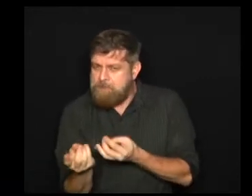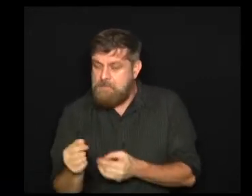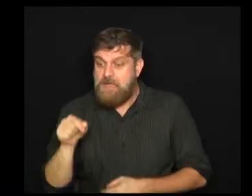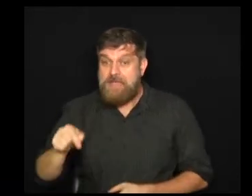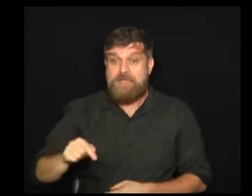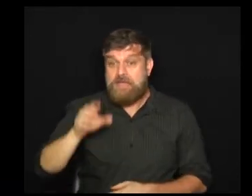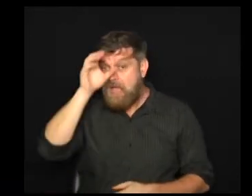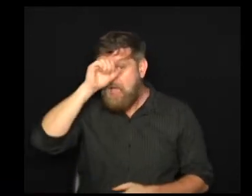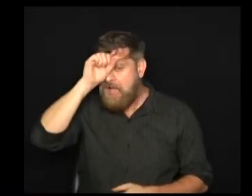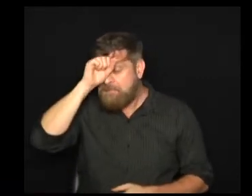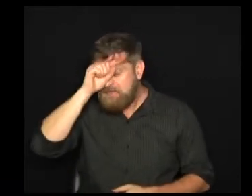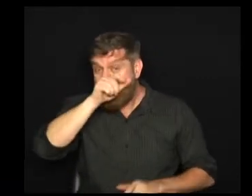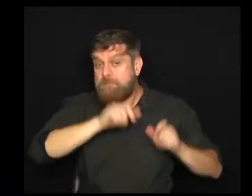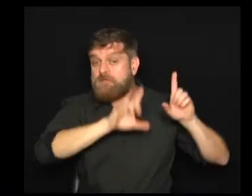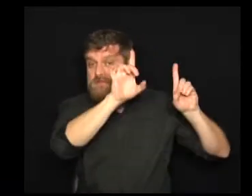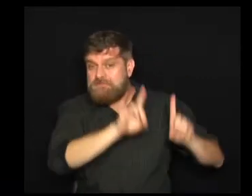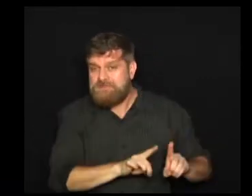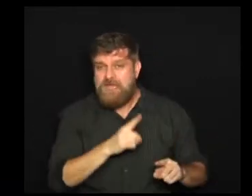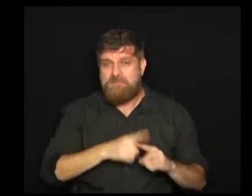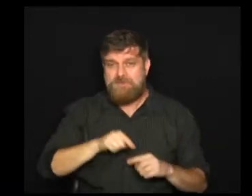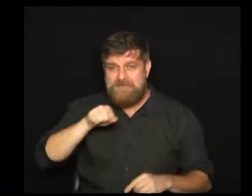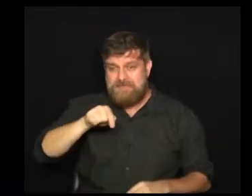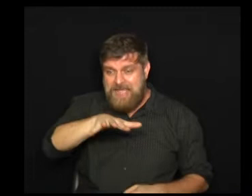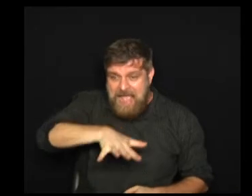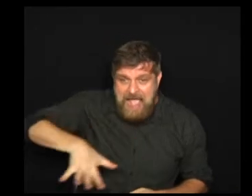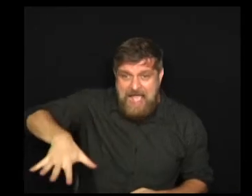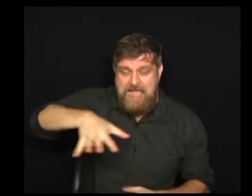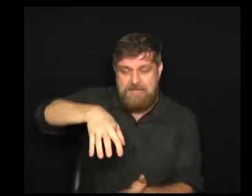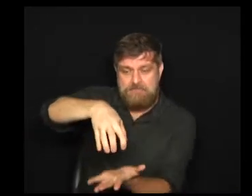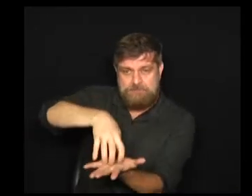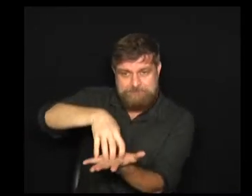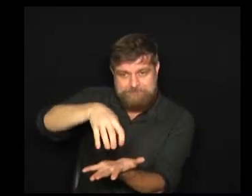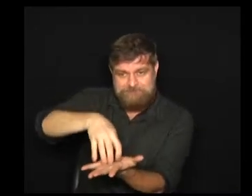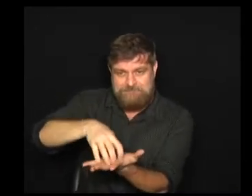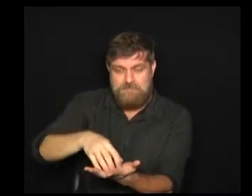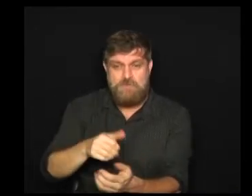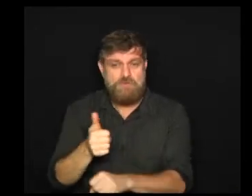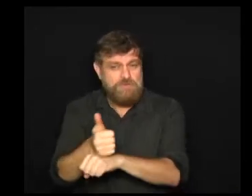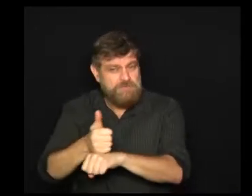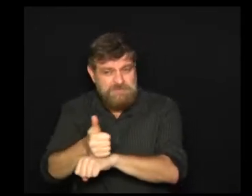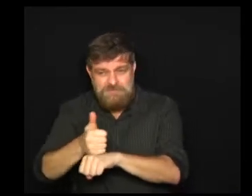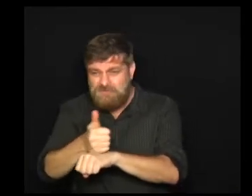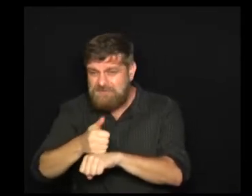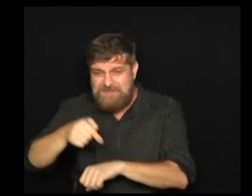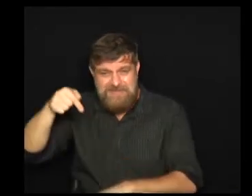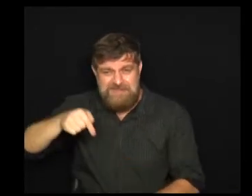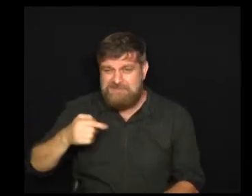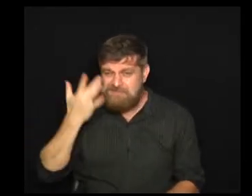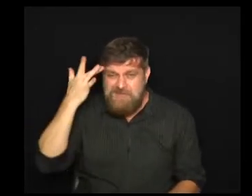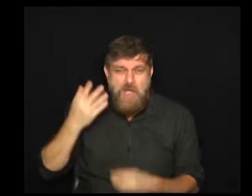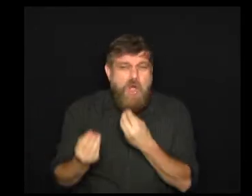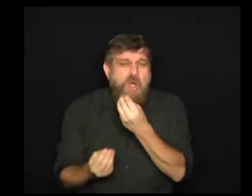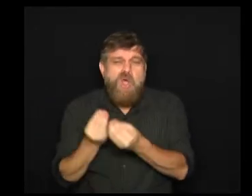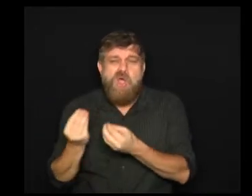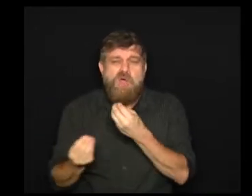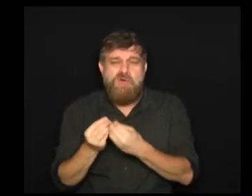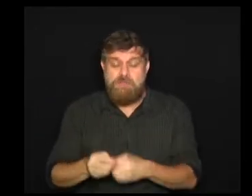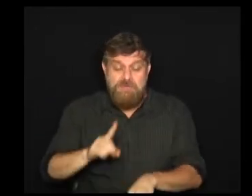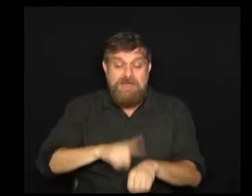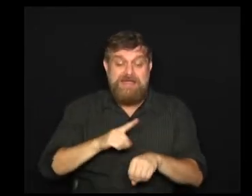deficiência. Porque as pessoas, muitas vezes a própria rede, os técnicos, ou não sabe como lidar, ou não